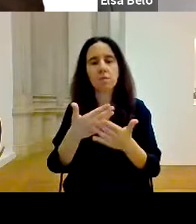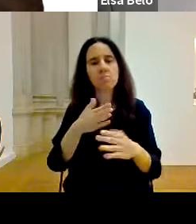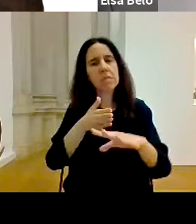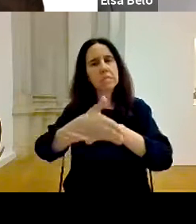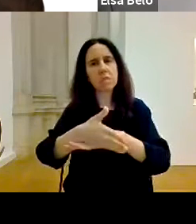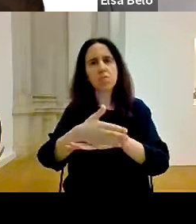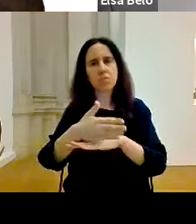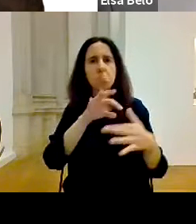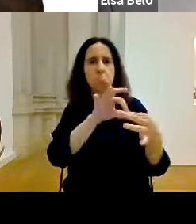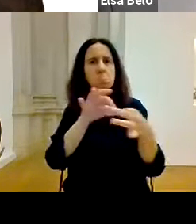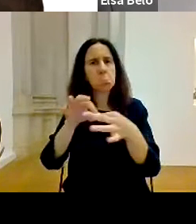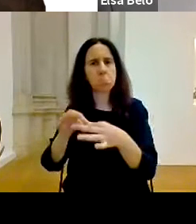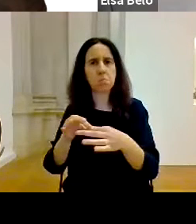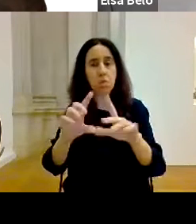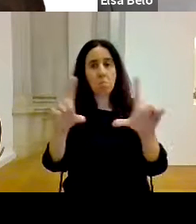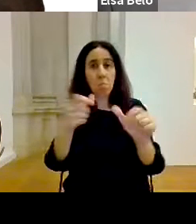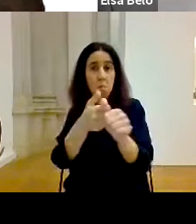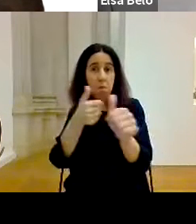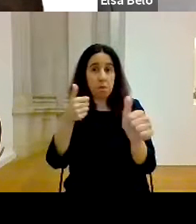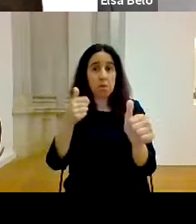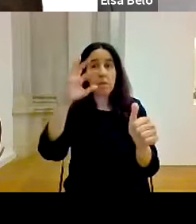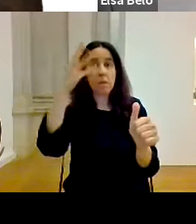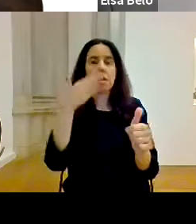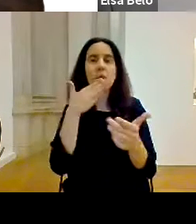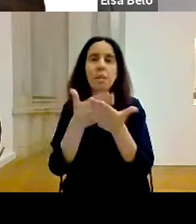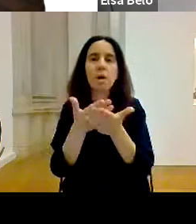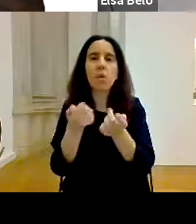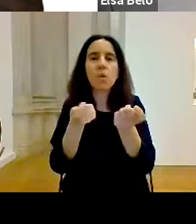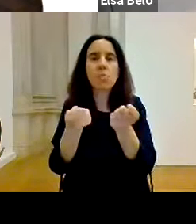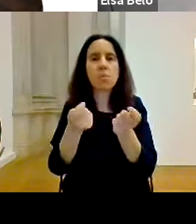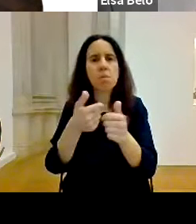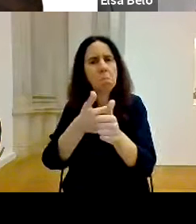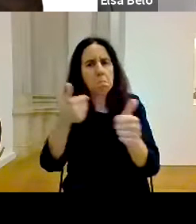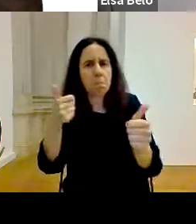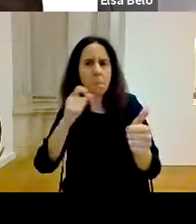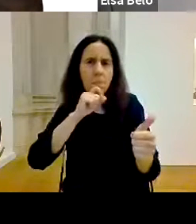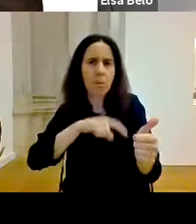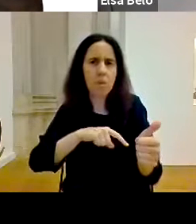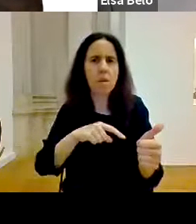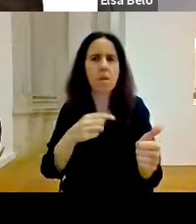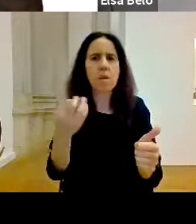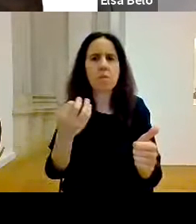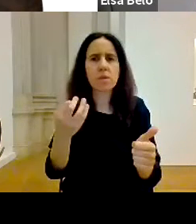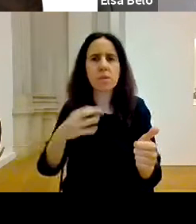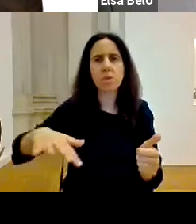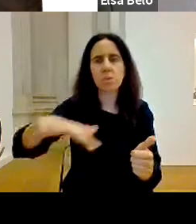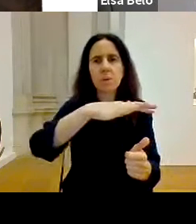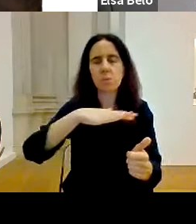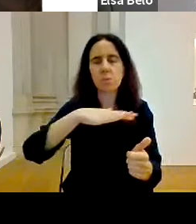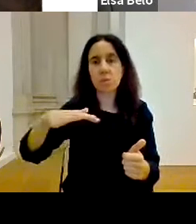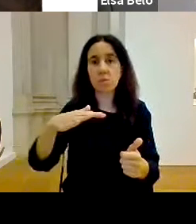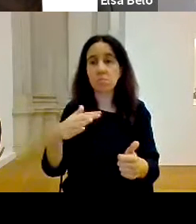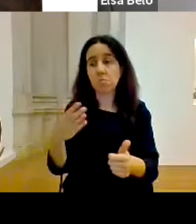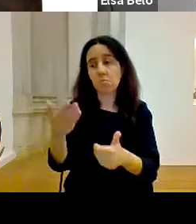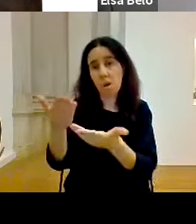aos conteúdos e que, digamos, colaborem remotamente e ajam sobre eles da forma